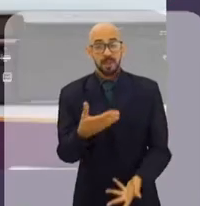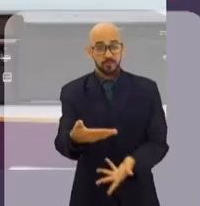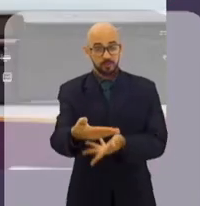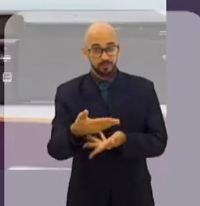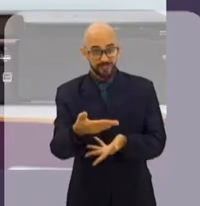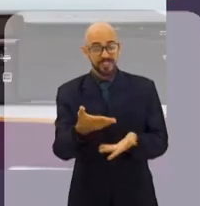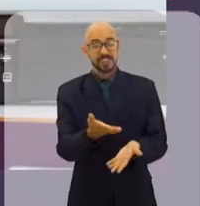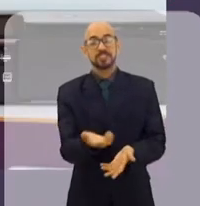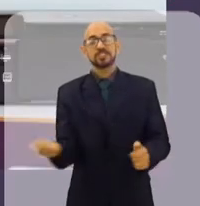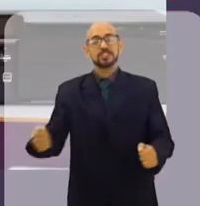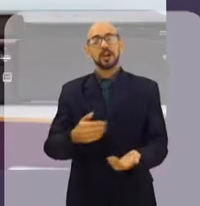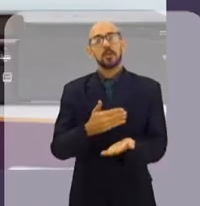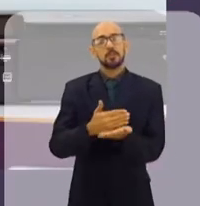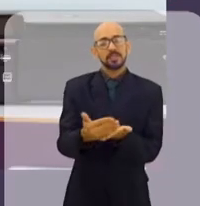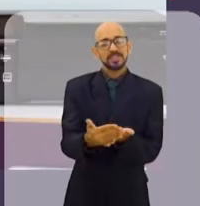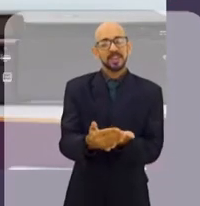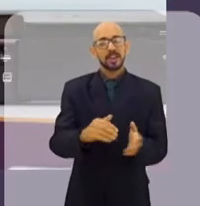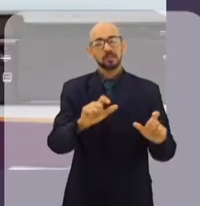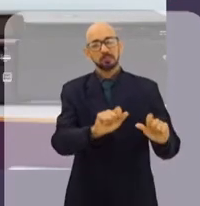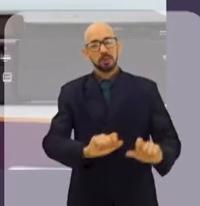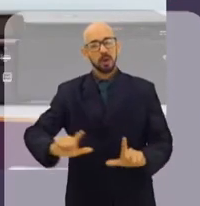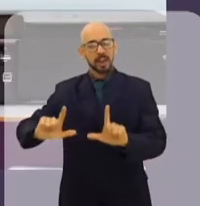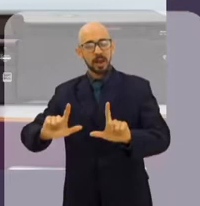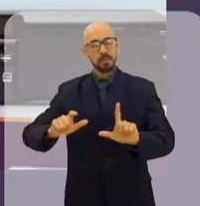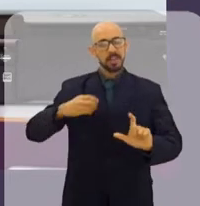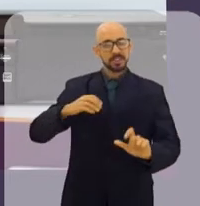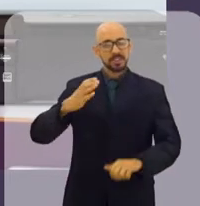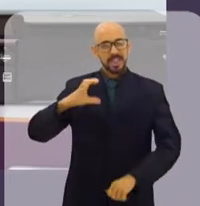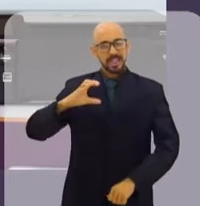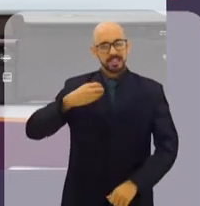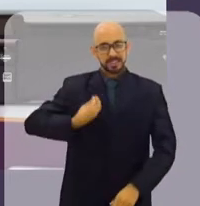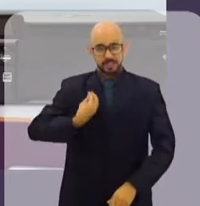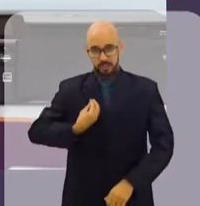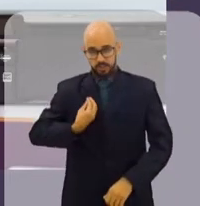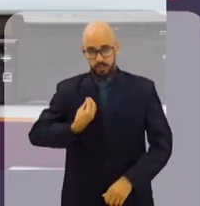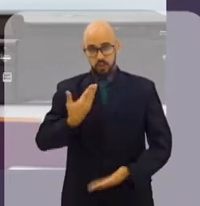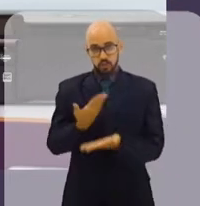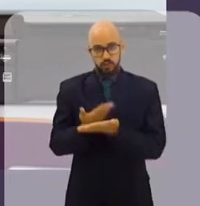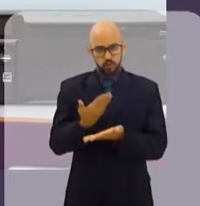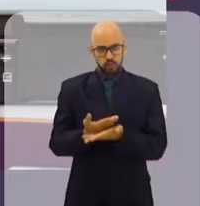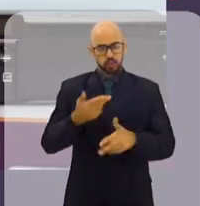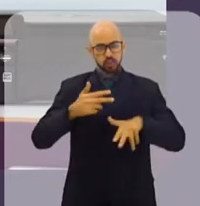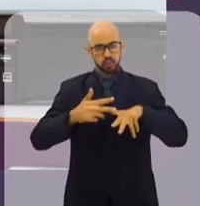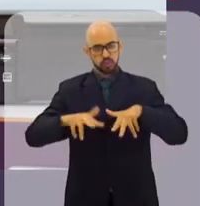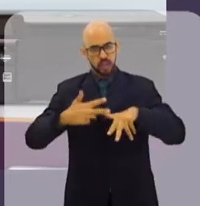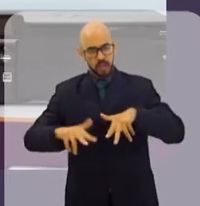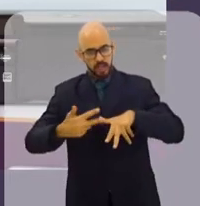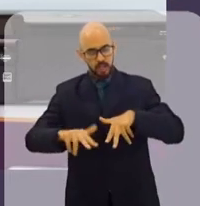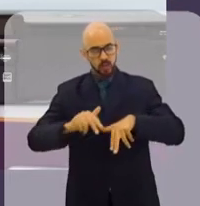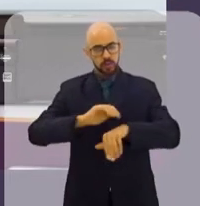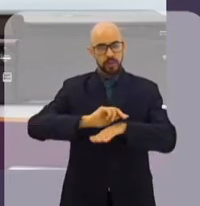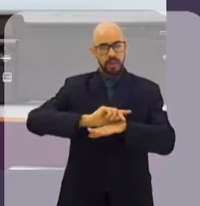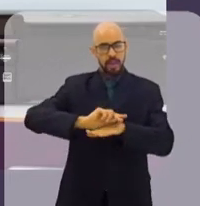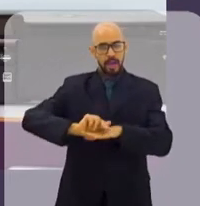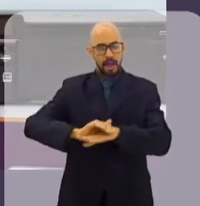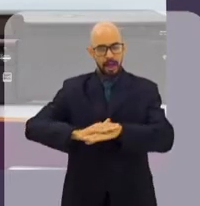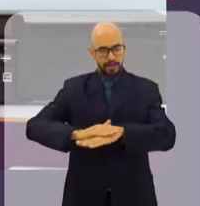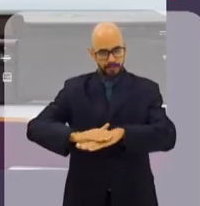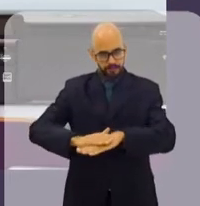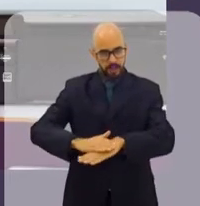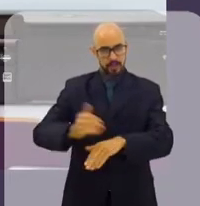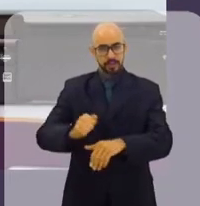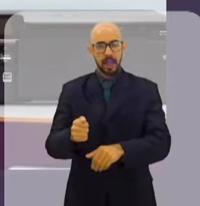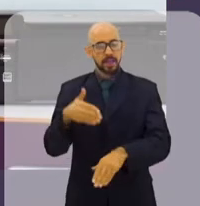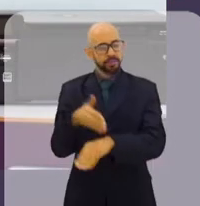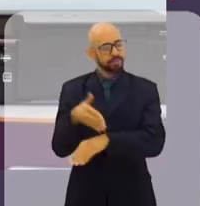Seja bem-vindo, seja bem-vinda, está começando Ciência e Existência. Estudos sobre gênero e raça vêm ganhando cada vez mais espaço